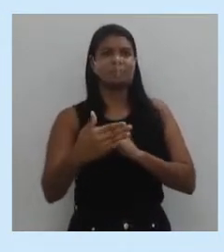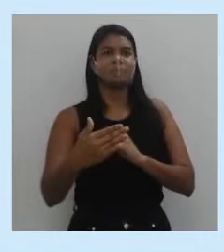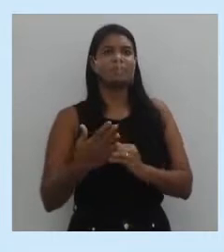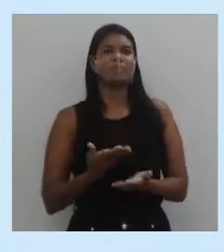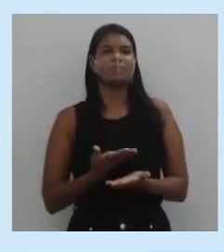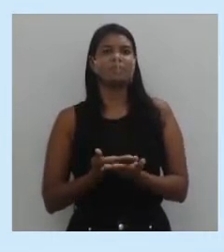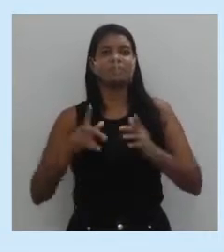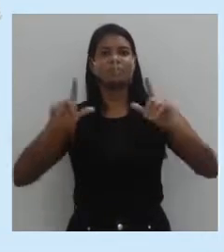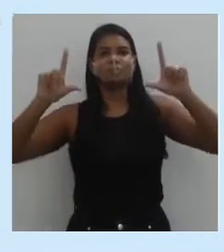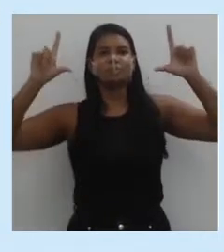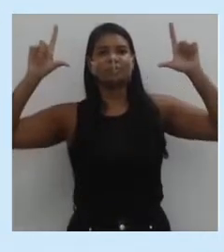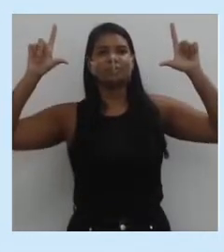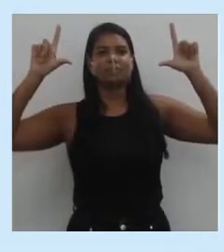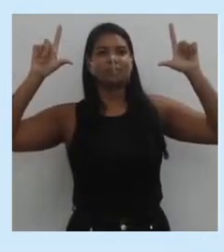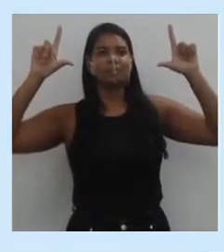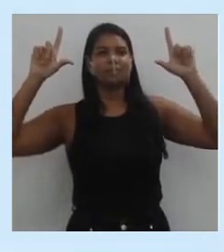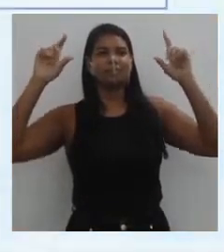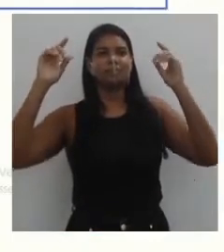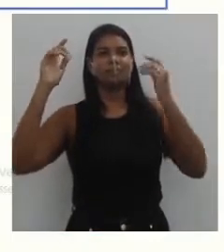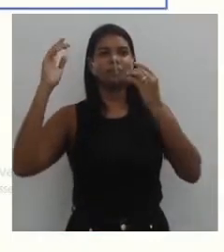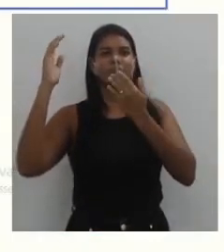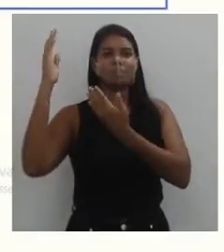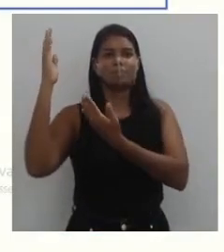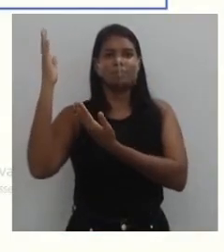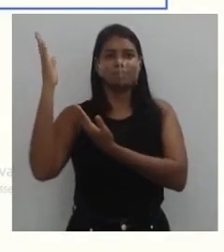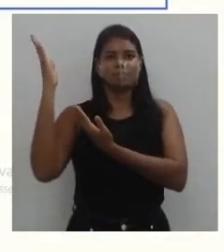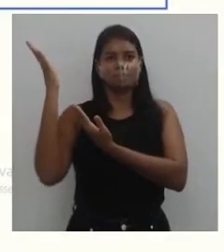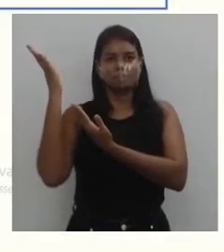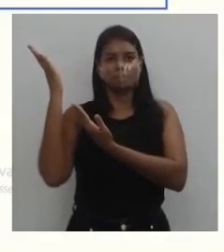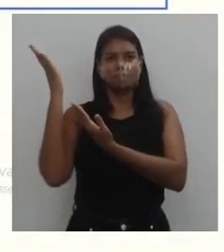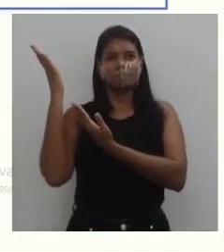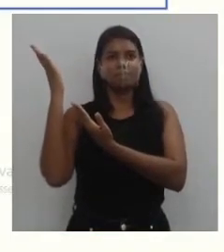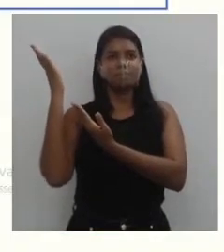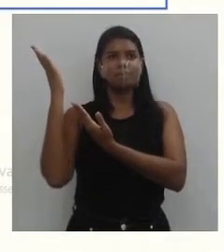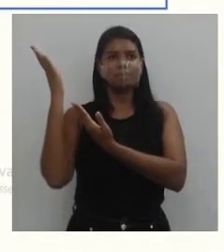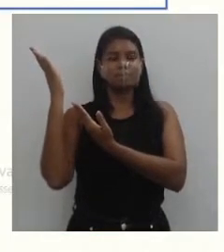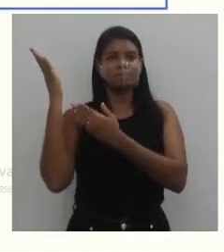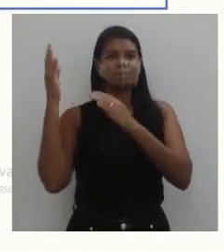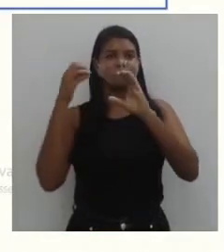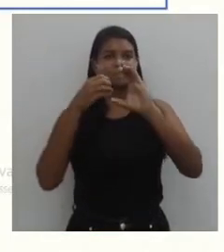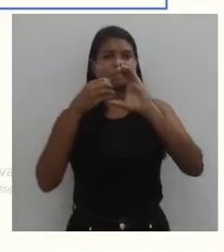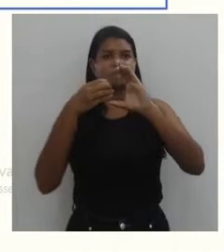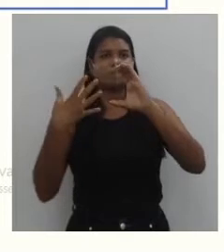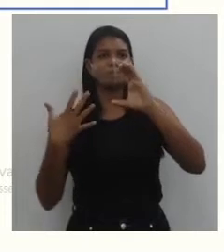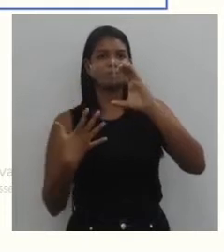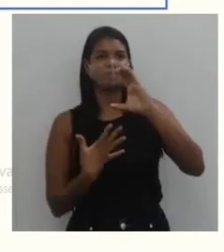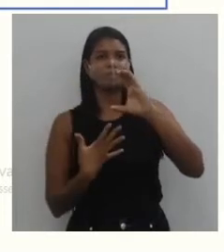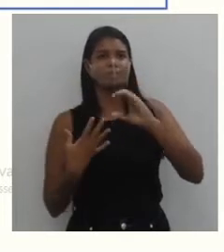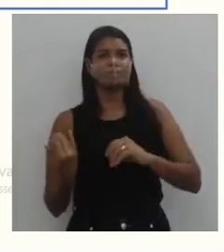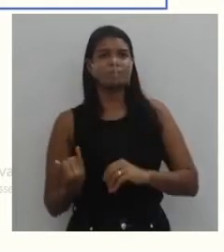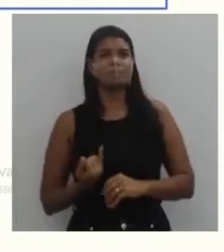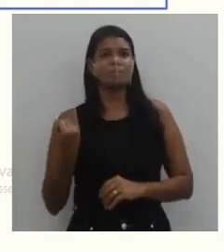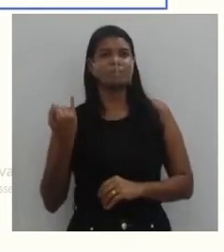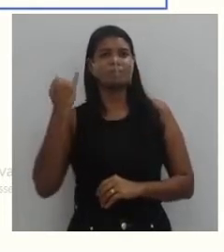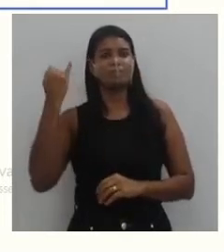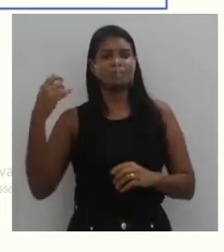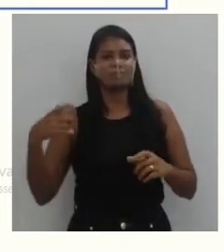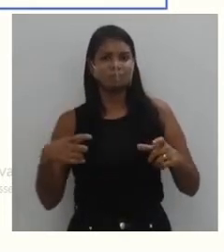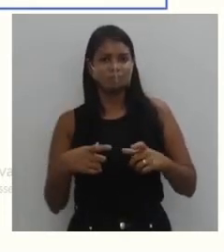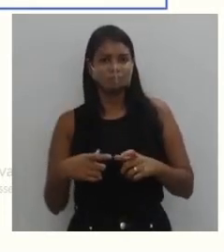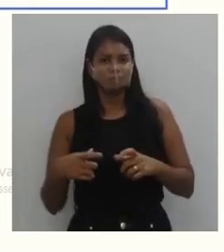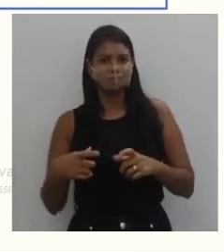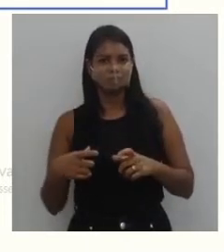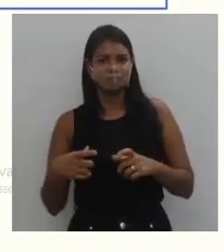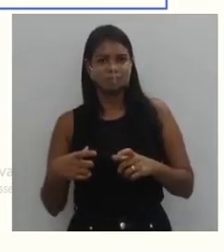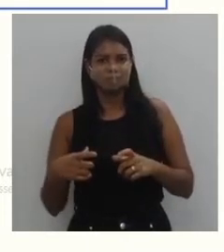Vamos adiante aqui. Na tela, nós temos a seguinte questão. É uma característica muito importante de uma